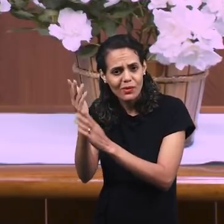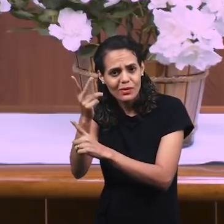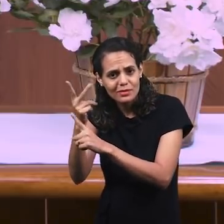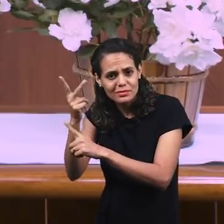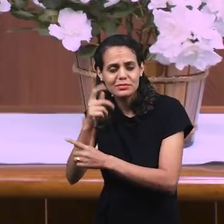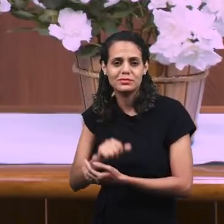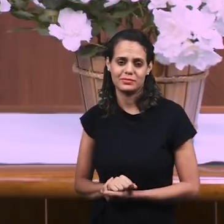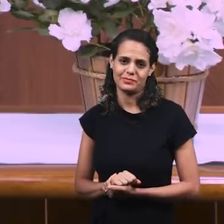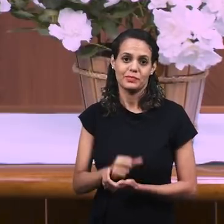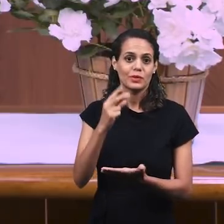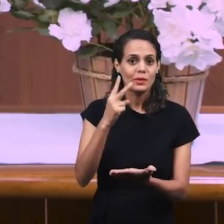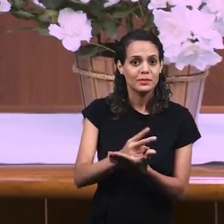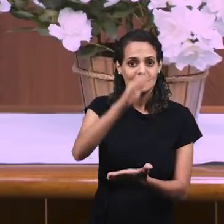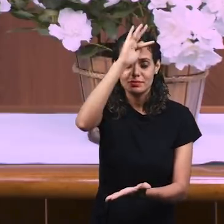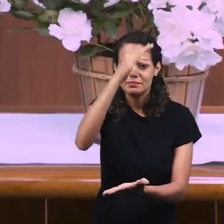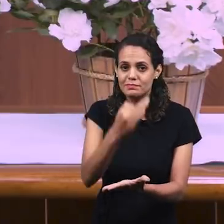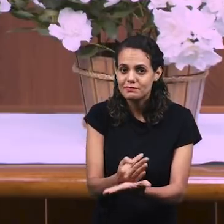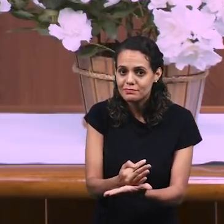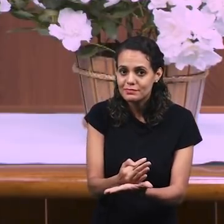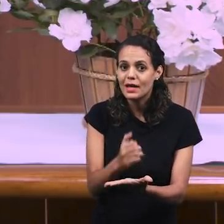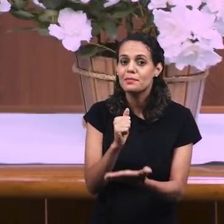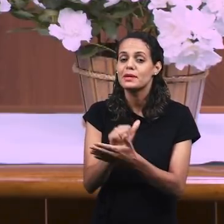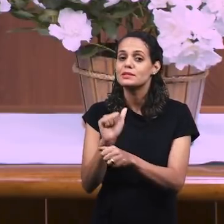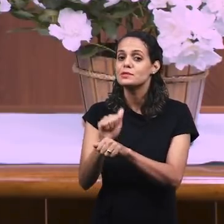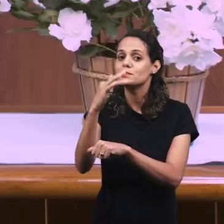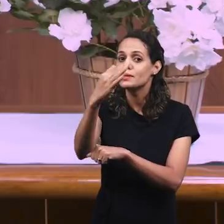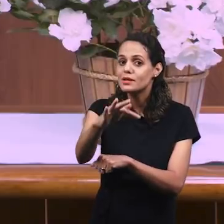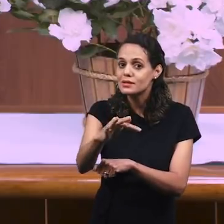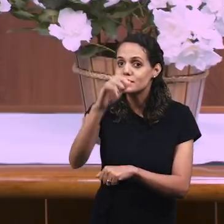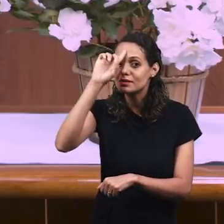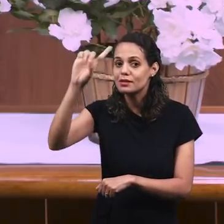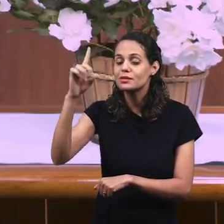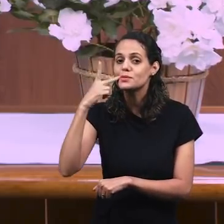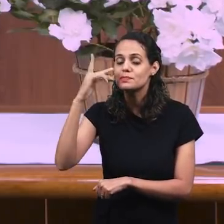o mesmo batismo, o mesmo Deus e Pai, mas a